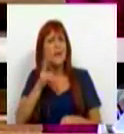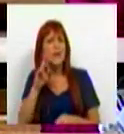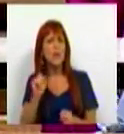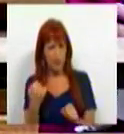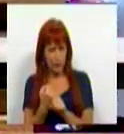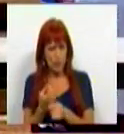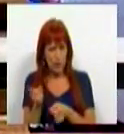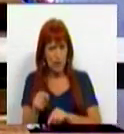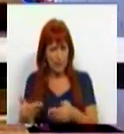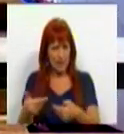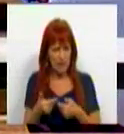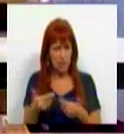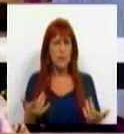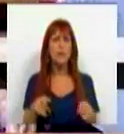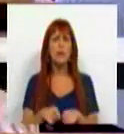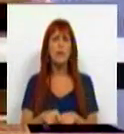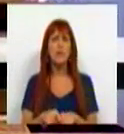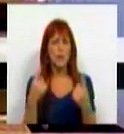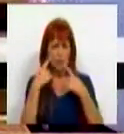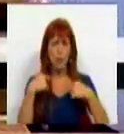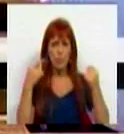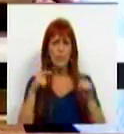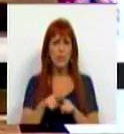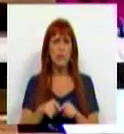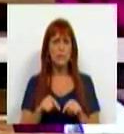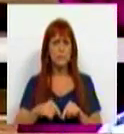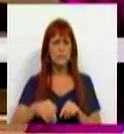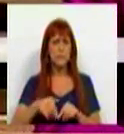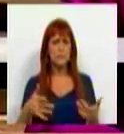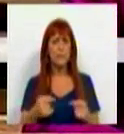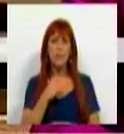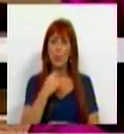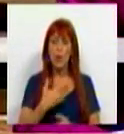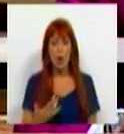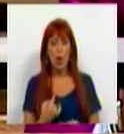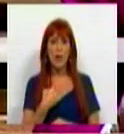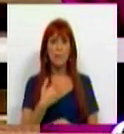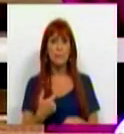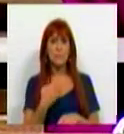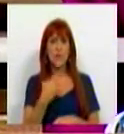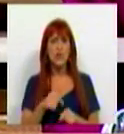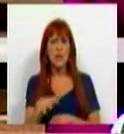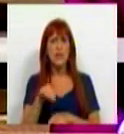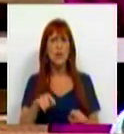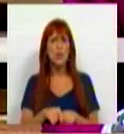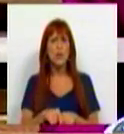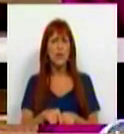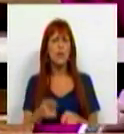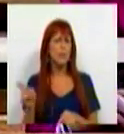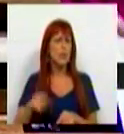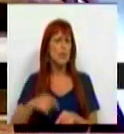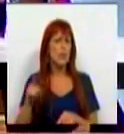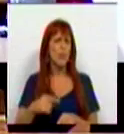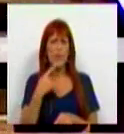e funcionários. Será apresentado publicamente no mês de maio. Podemos desde já antecipar situações